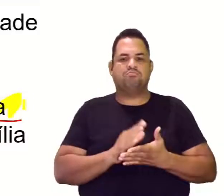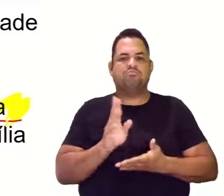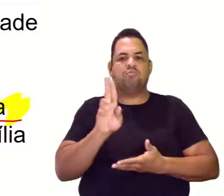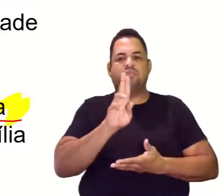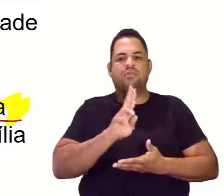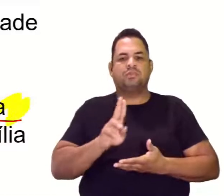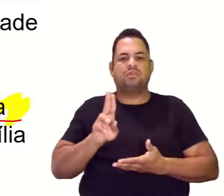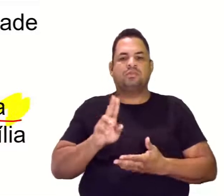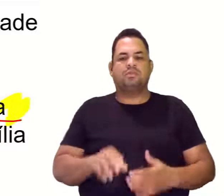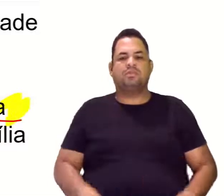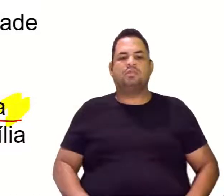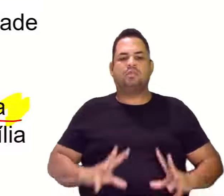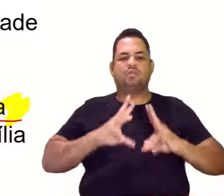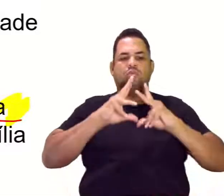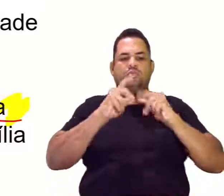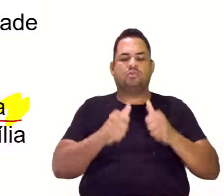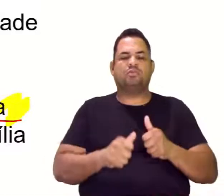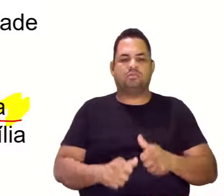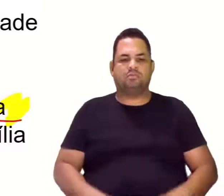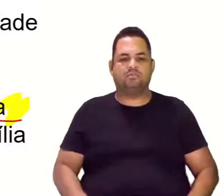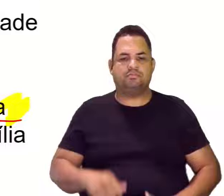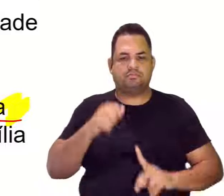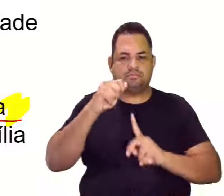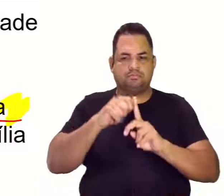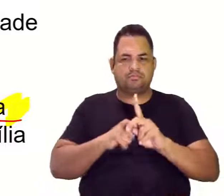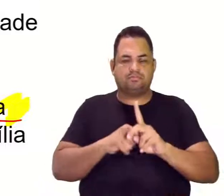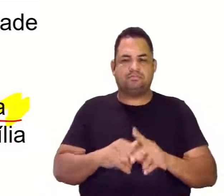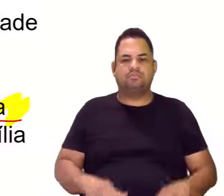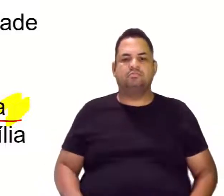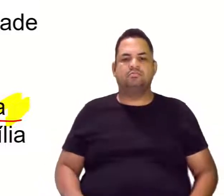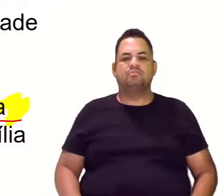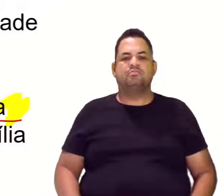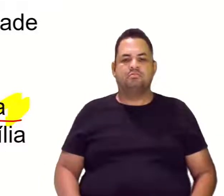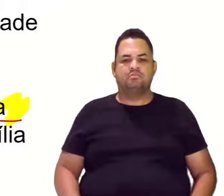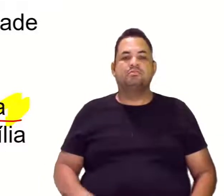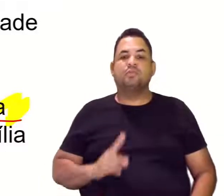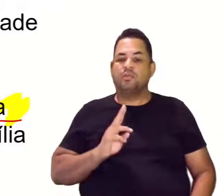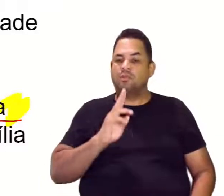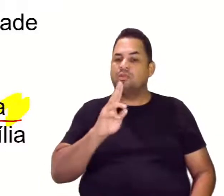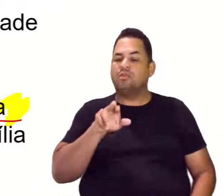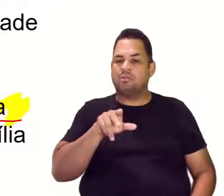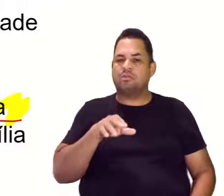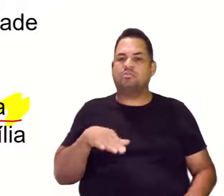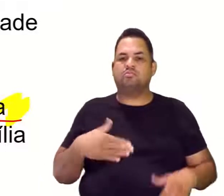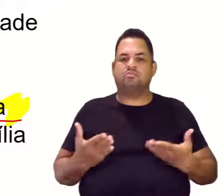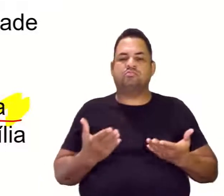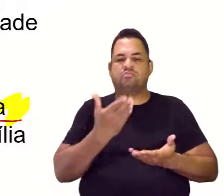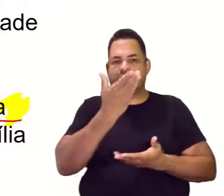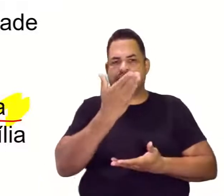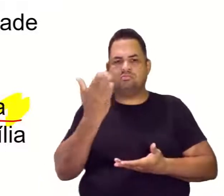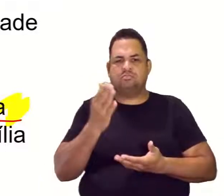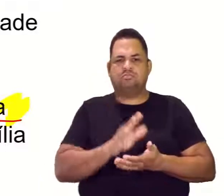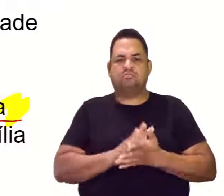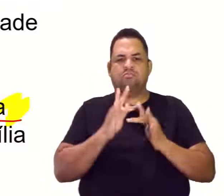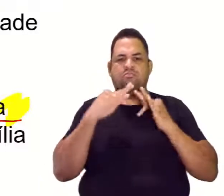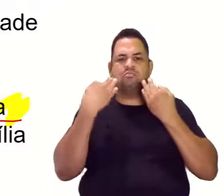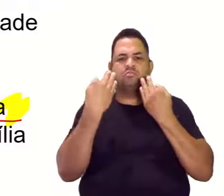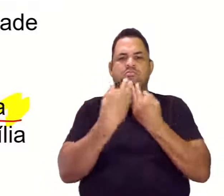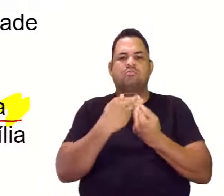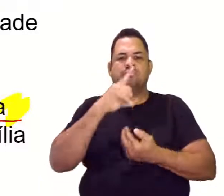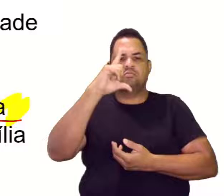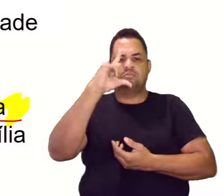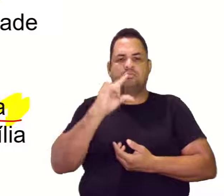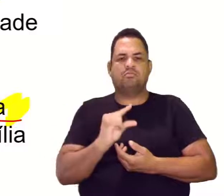da despesa total, né, do mês. Então, tem que ficar na mesma coisa. Com os itens citados, a família vai ter que